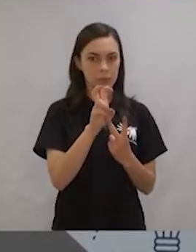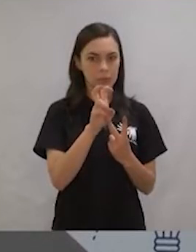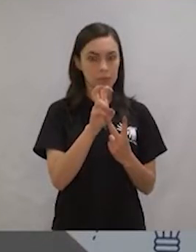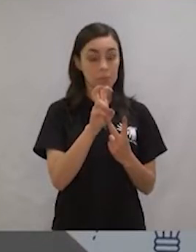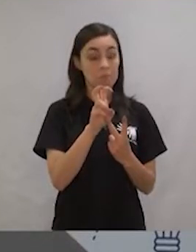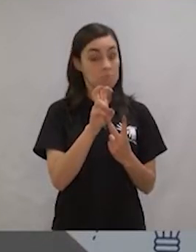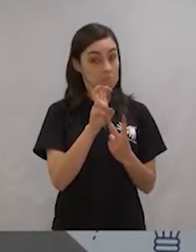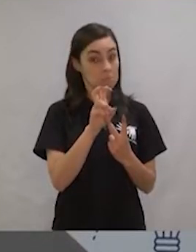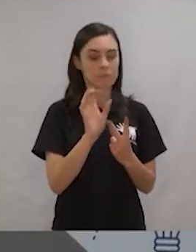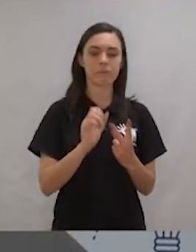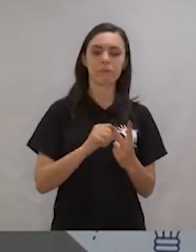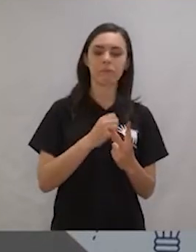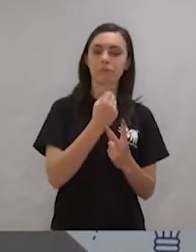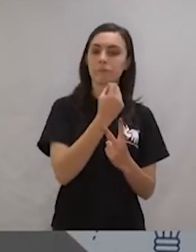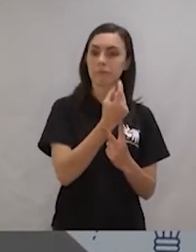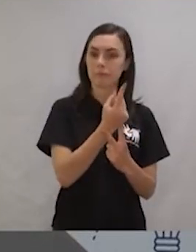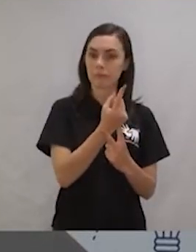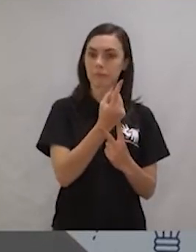1, 2, 3, 4, 5.